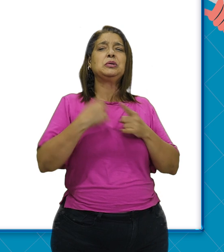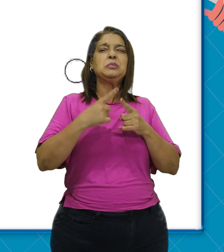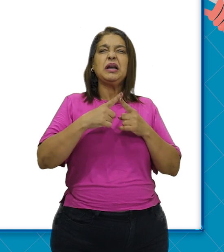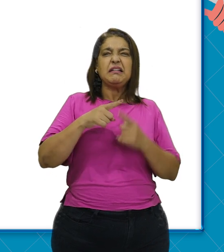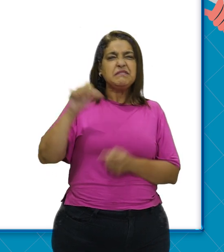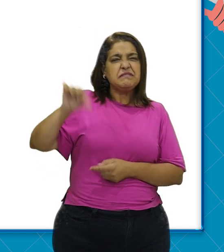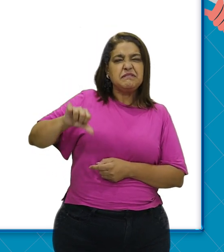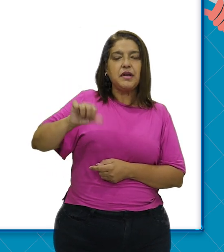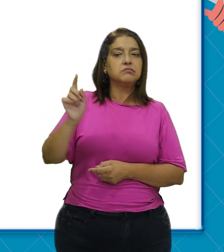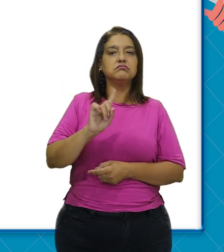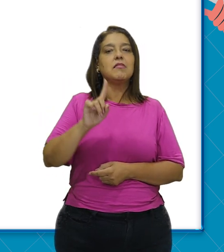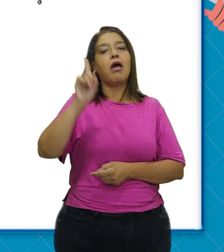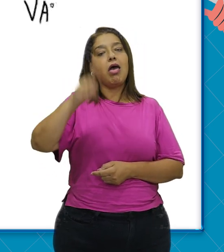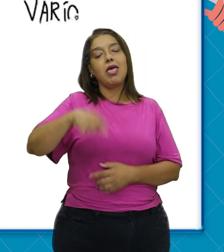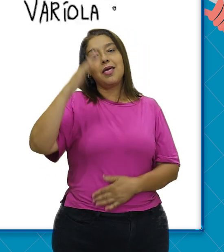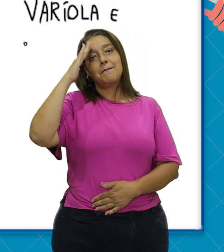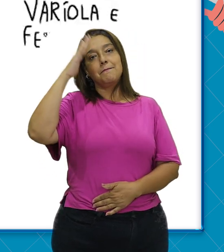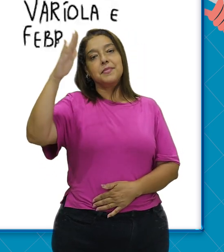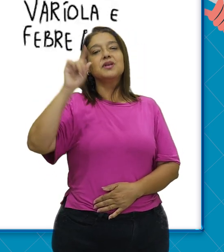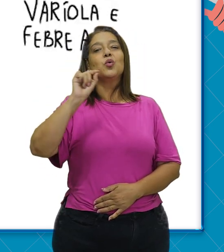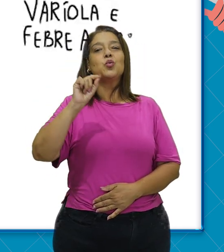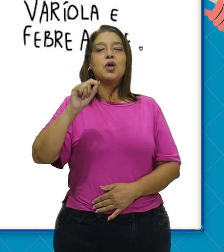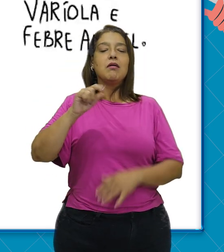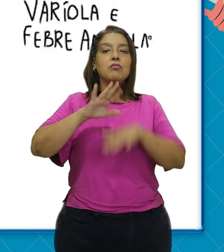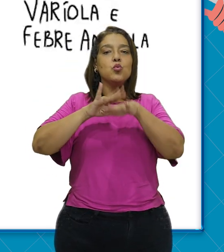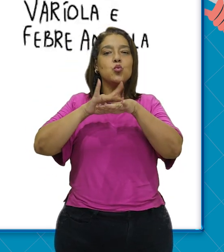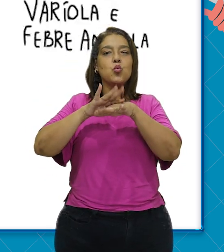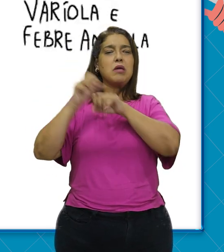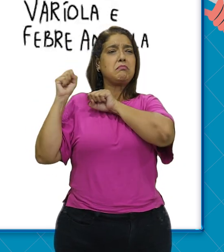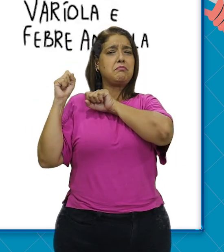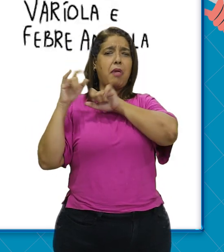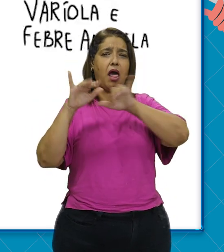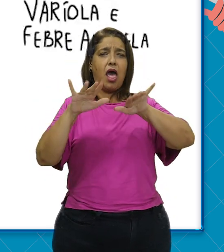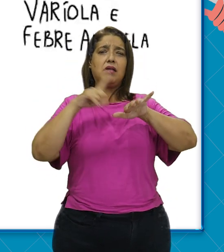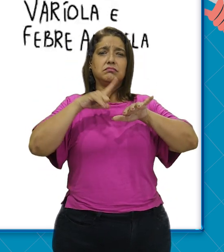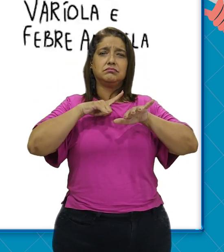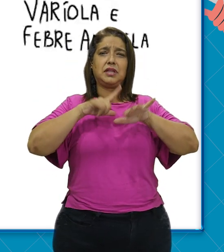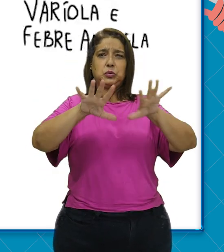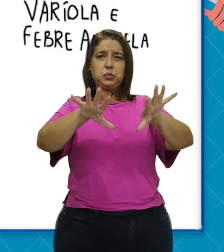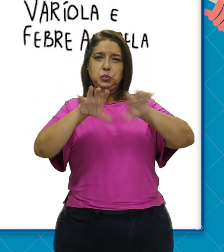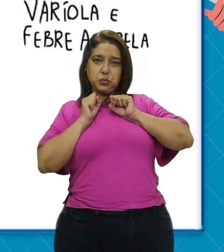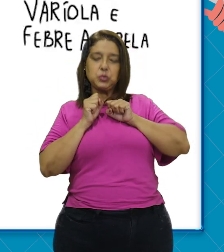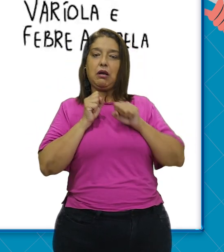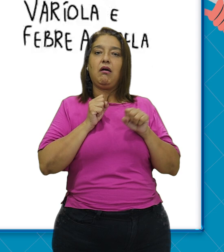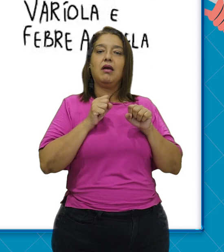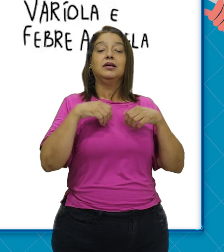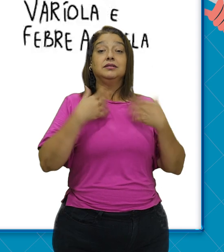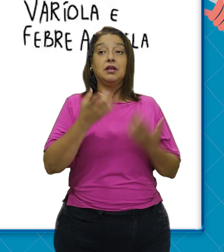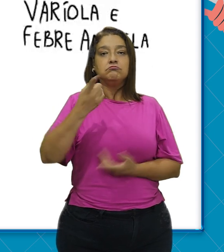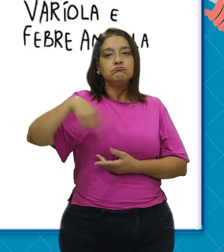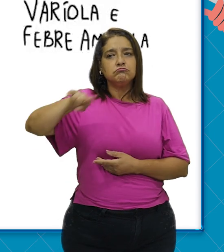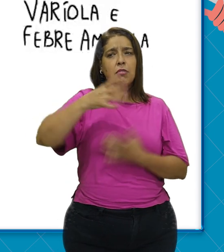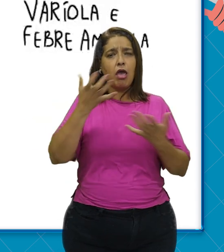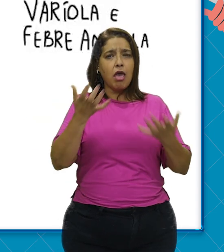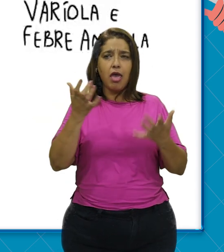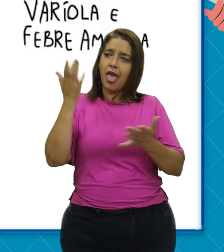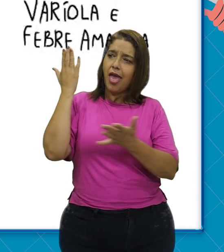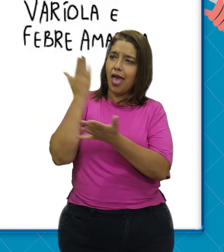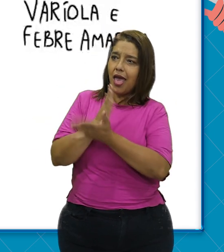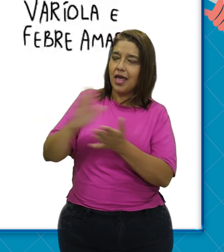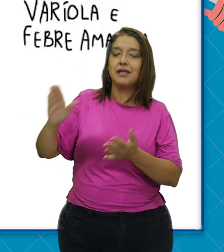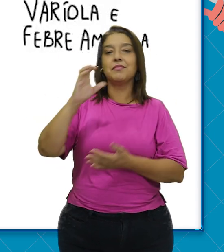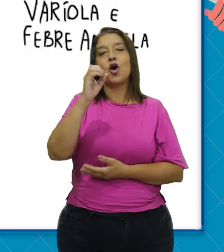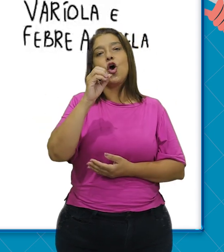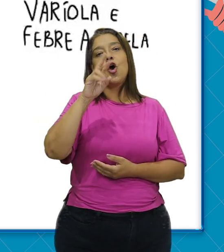mas principalmente por causa das epidemias de varíola e febre amarela. Para acabar com isso de vez, Oswaldo Cruz, que